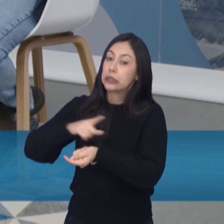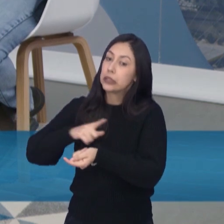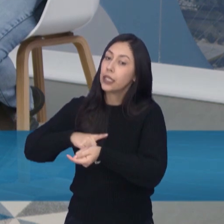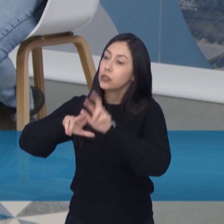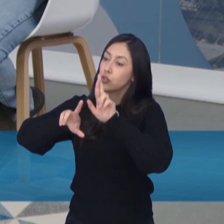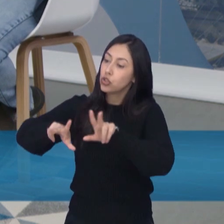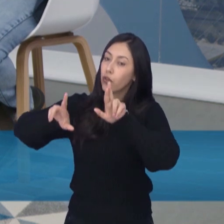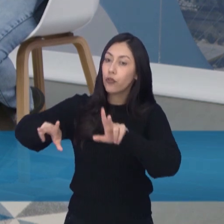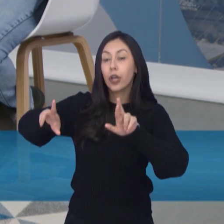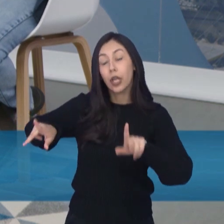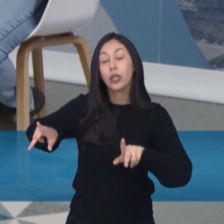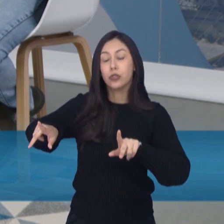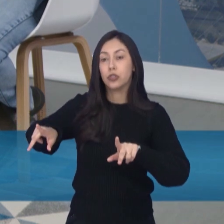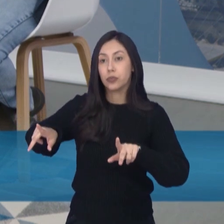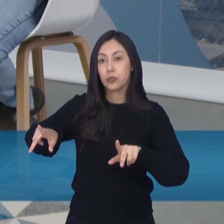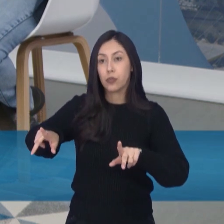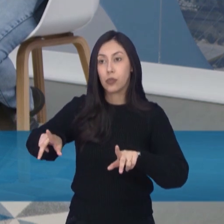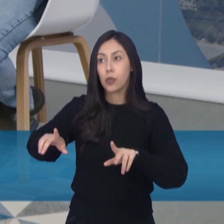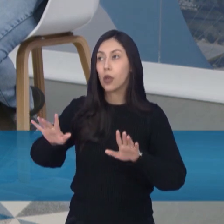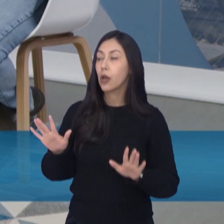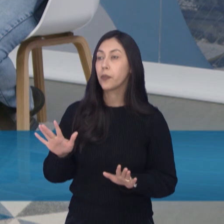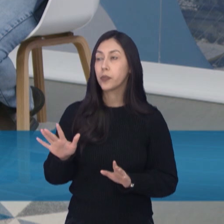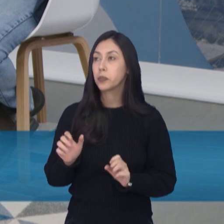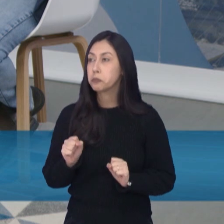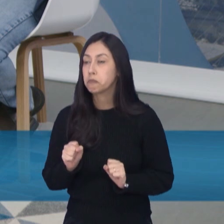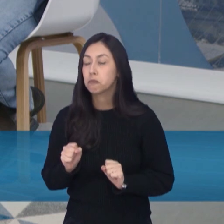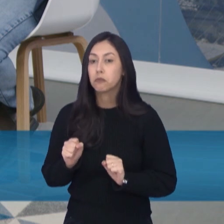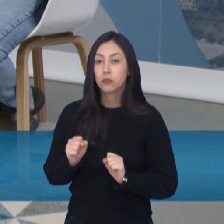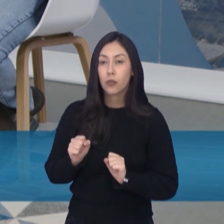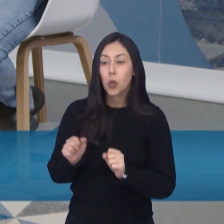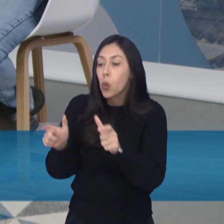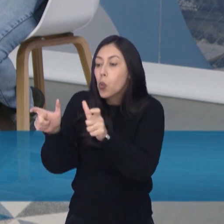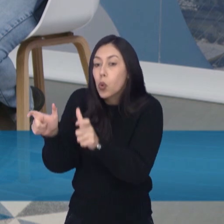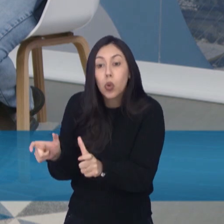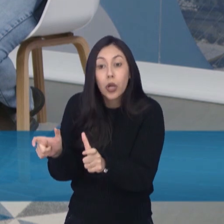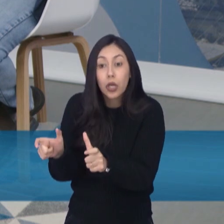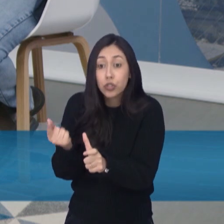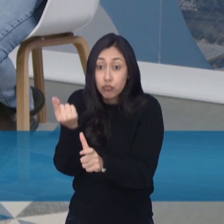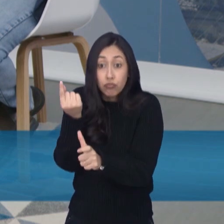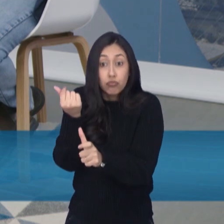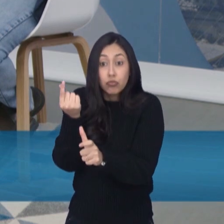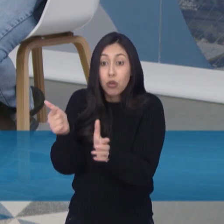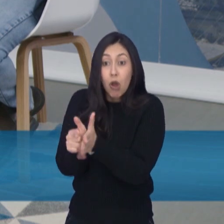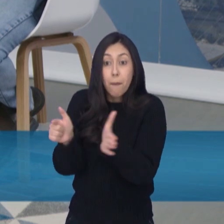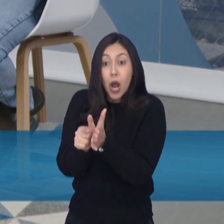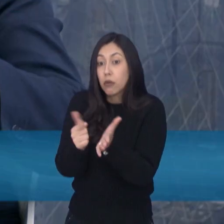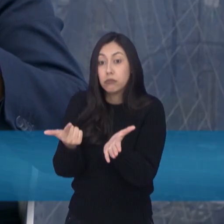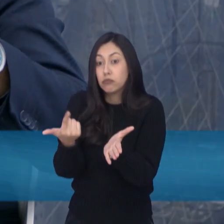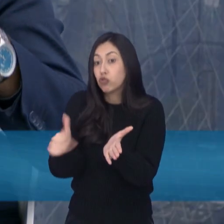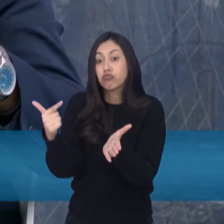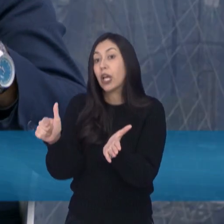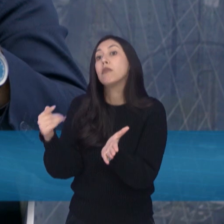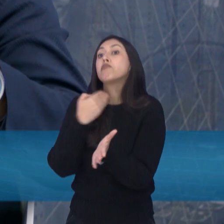mas é basicamente isso. Se eu pegar uma localidade onde não tem moeda, impresso, não tem o Banco Central,